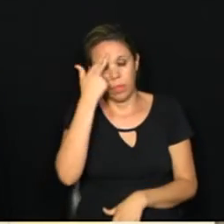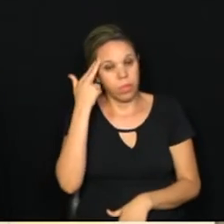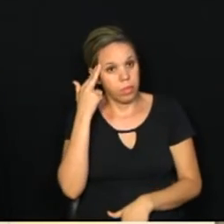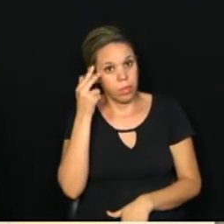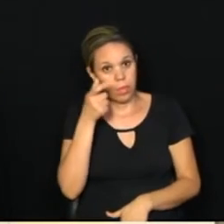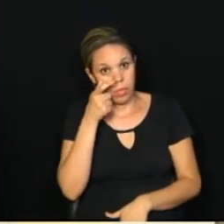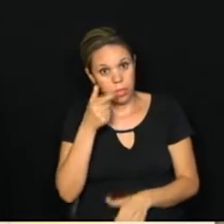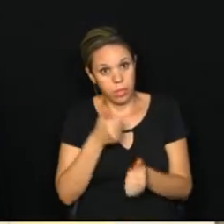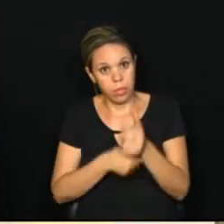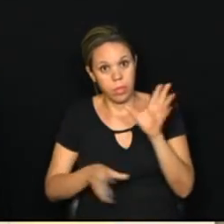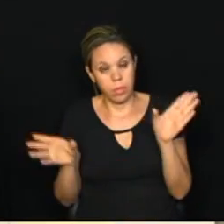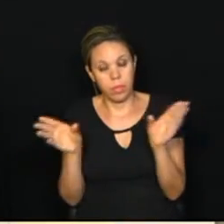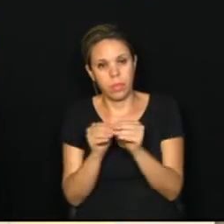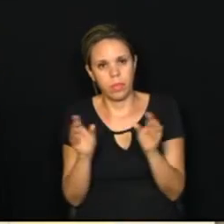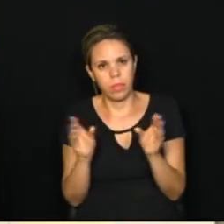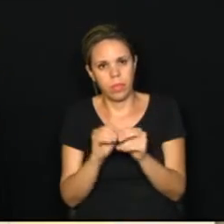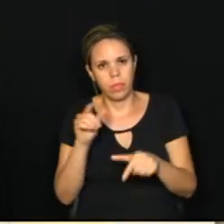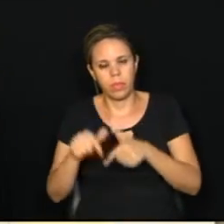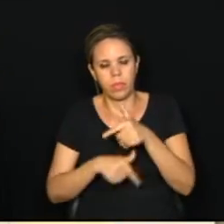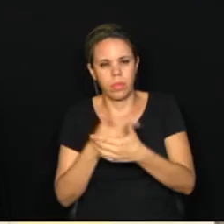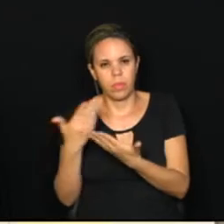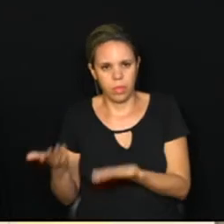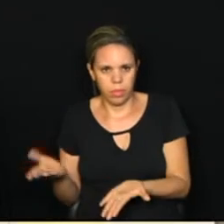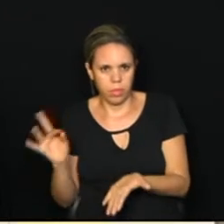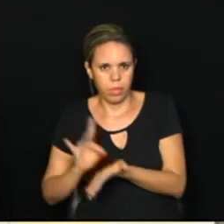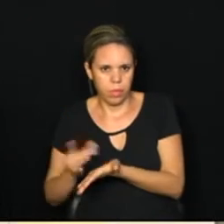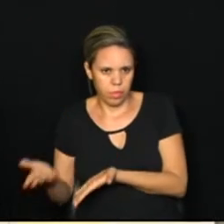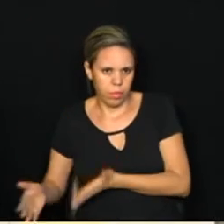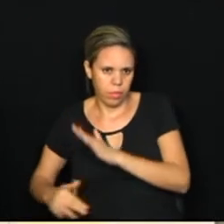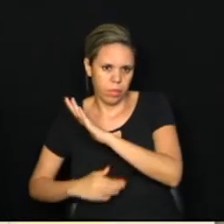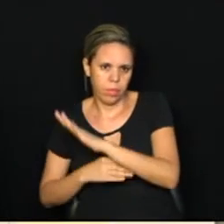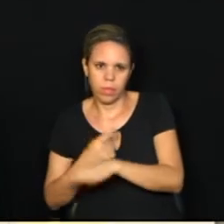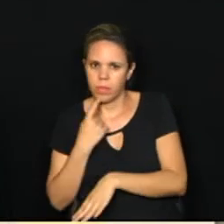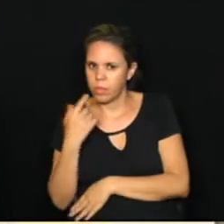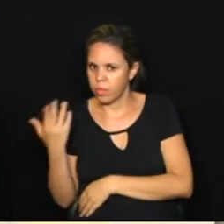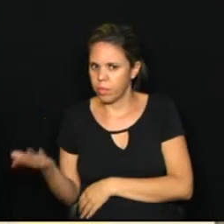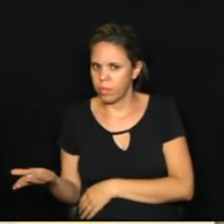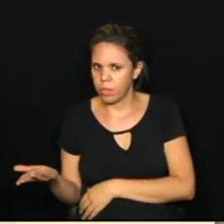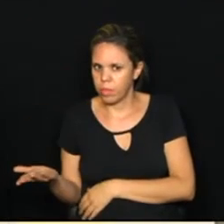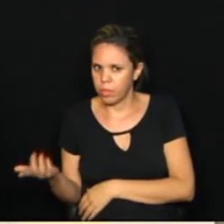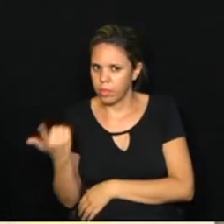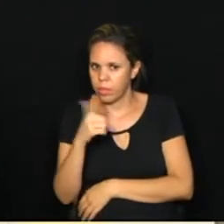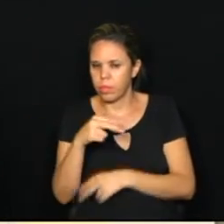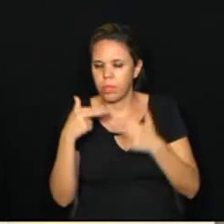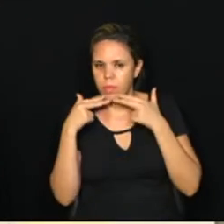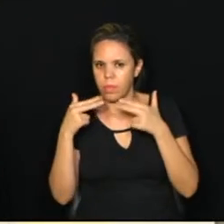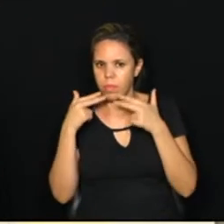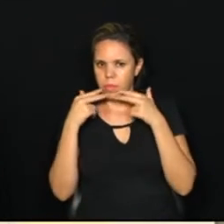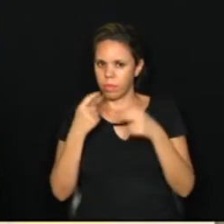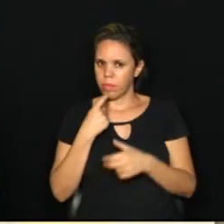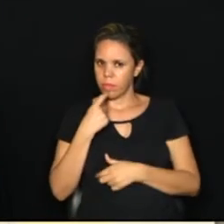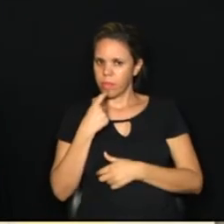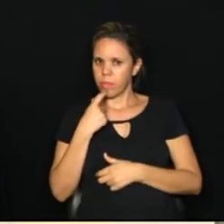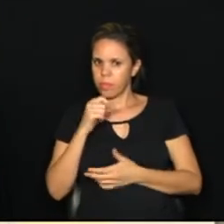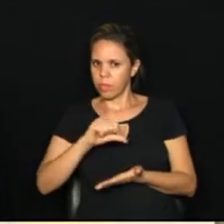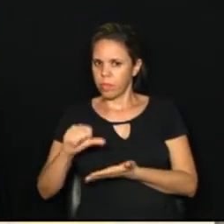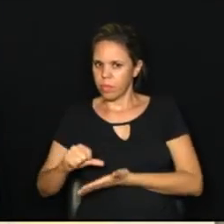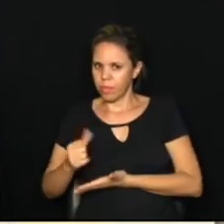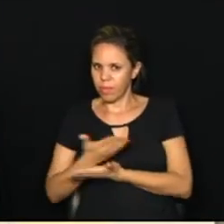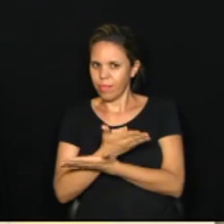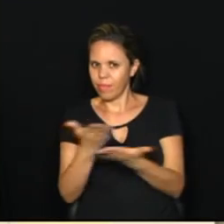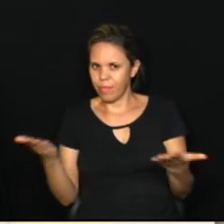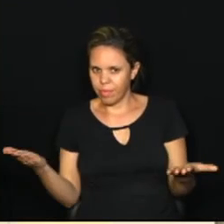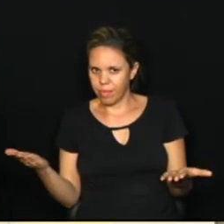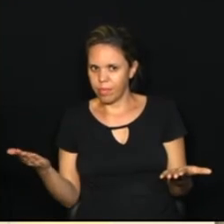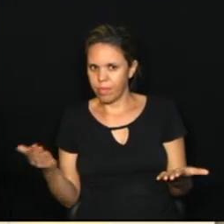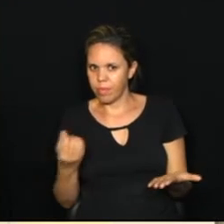você confere um resumo de outros trabalhos que são realizados aqui na Câmara Municipal e outras notícias de Campinas e região. Para você,